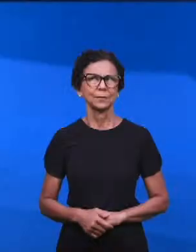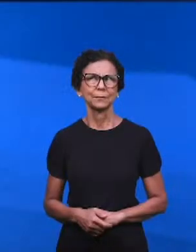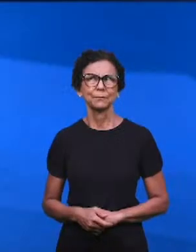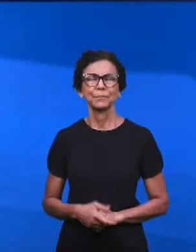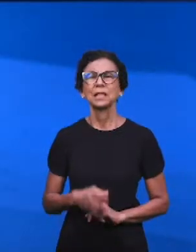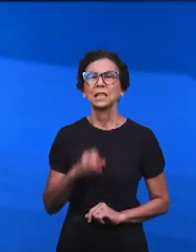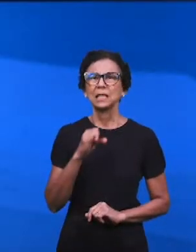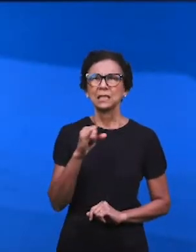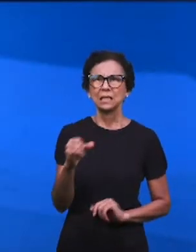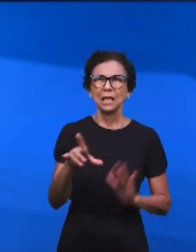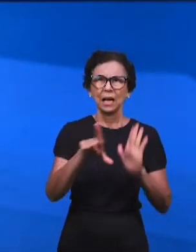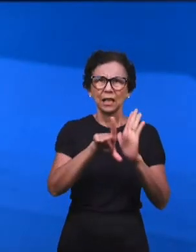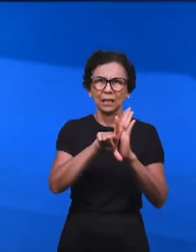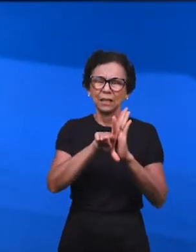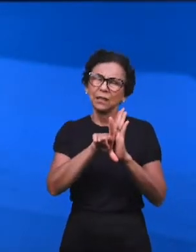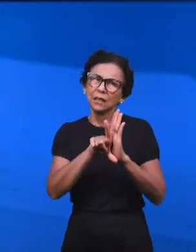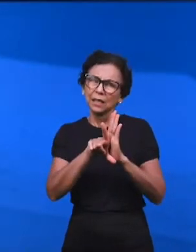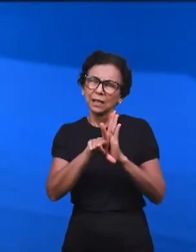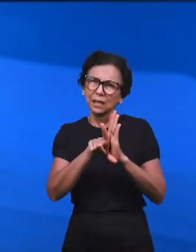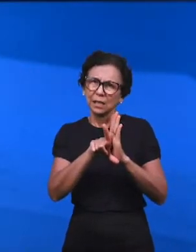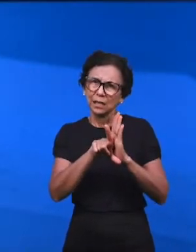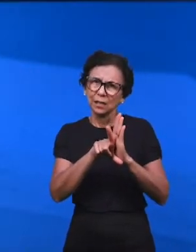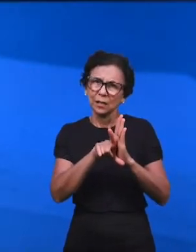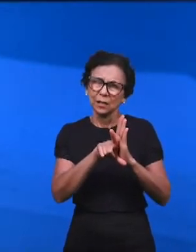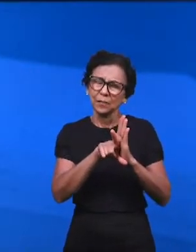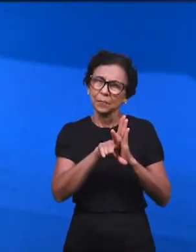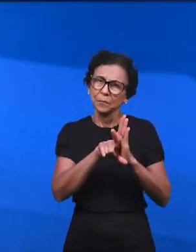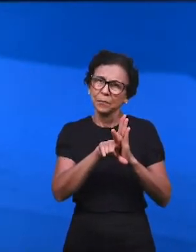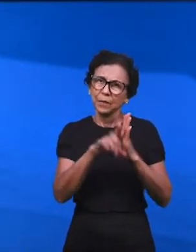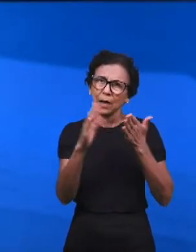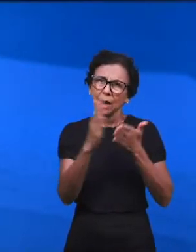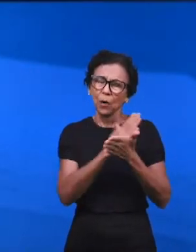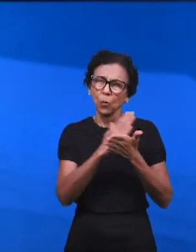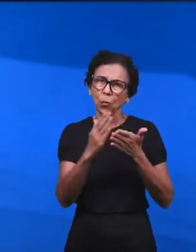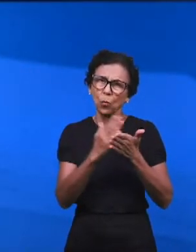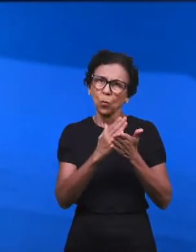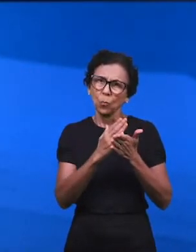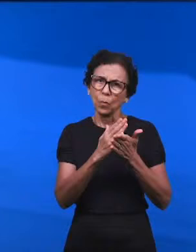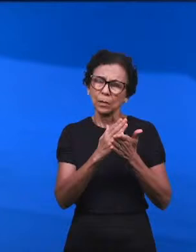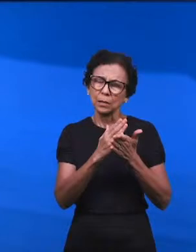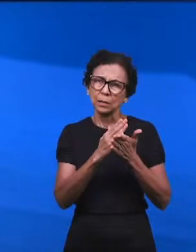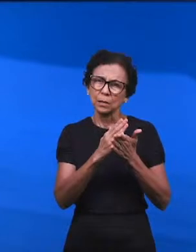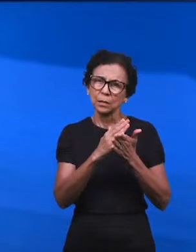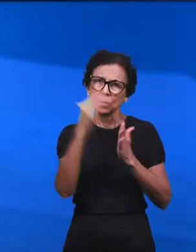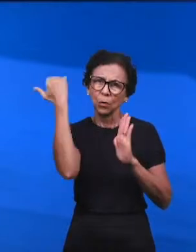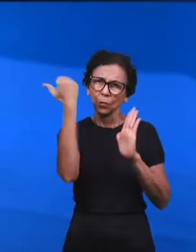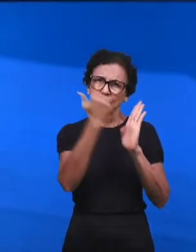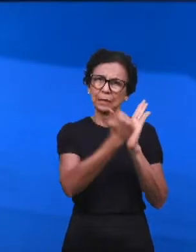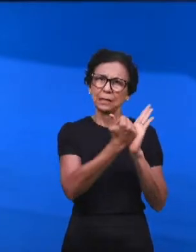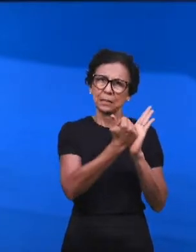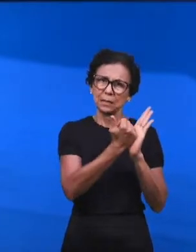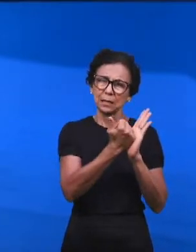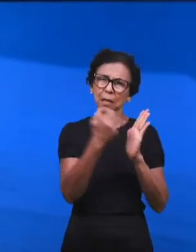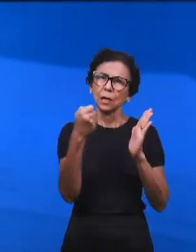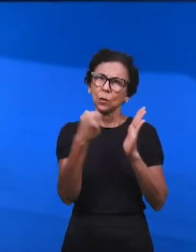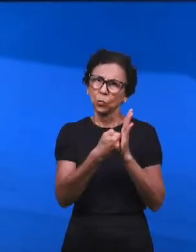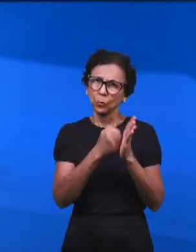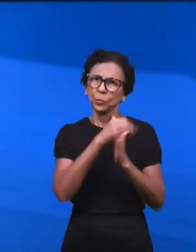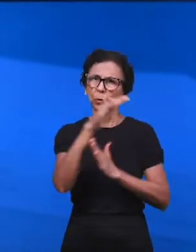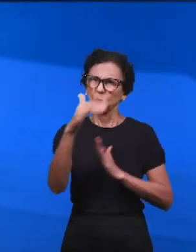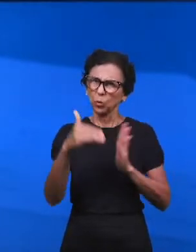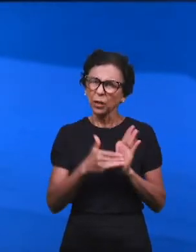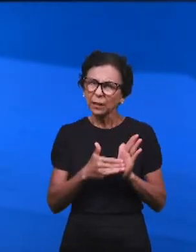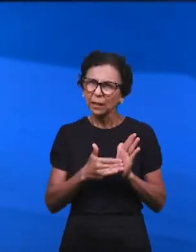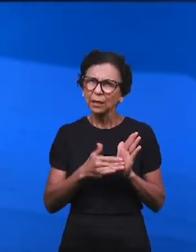de Tiago, capítulo 2, verso 10, falando sobre o mesmo assunto relacionado ao Velho Testamento. Então, quem vai nos dar essa